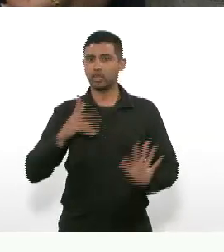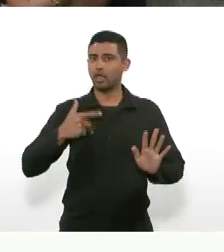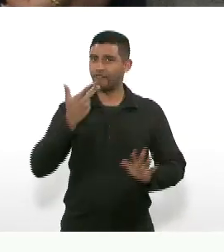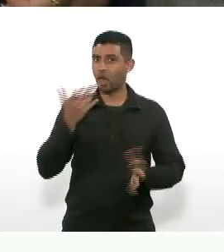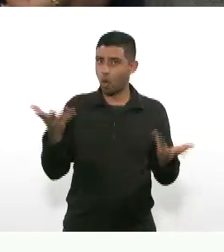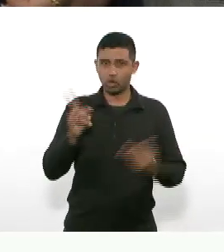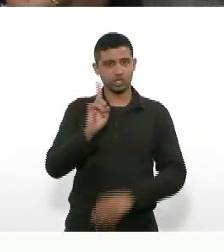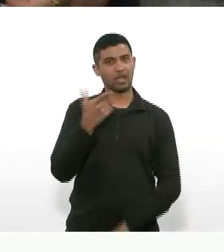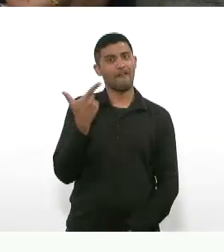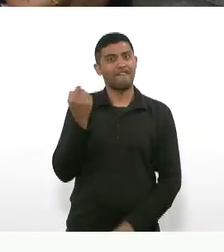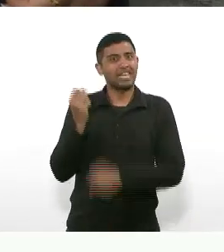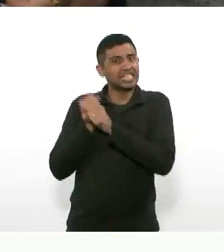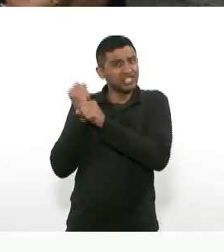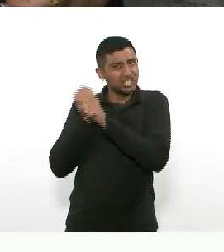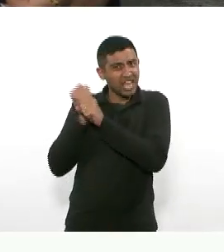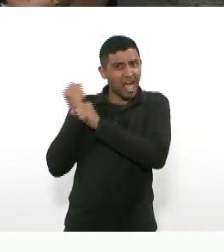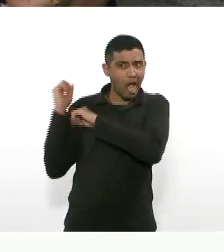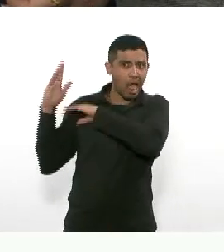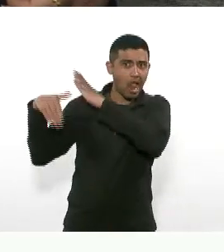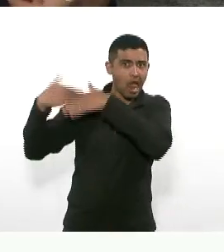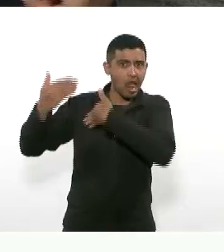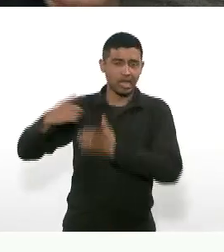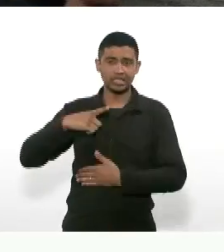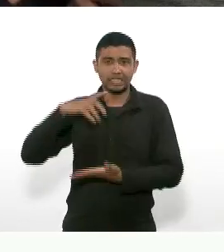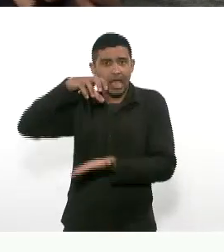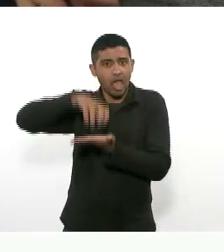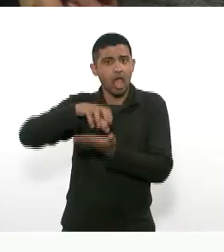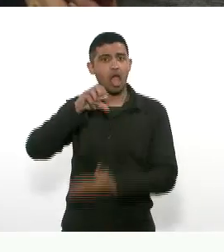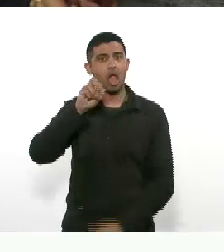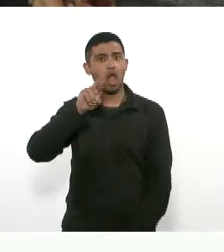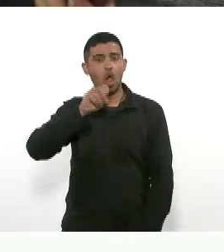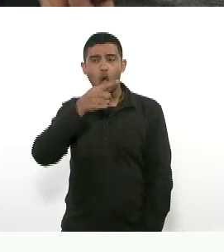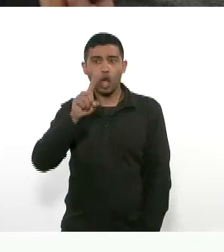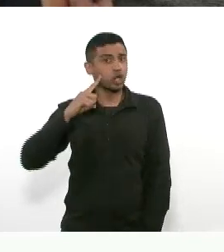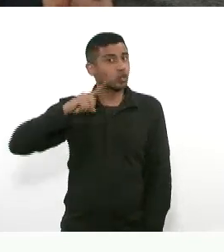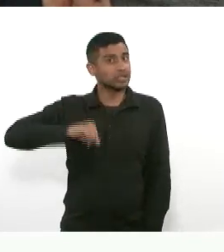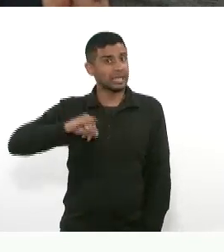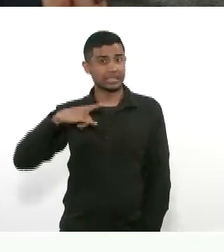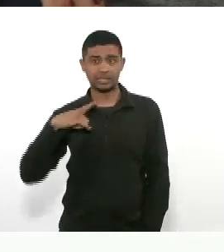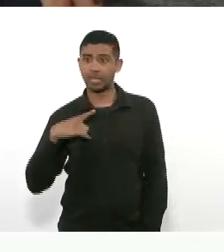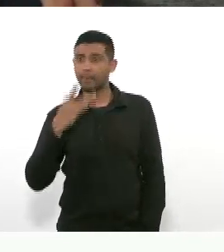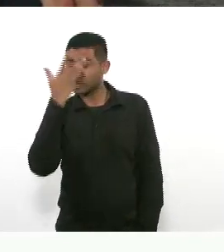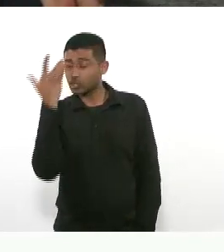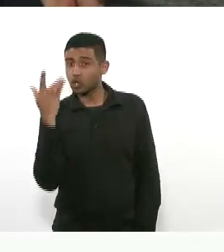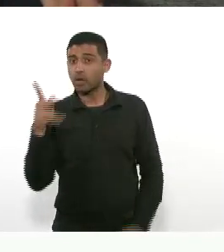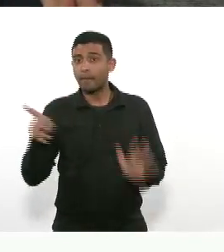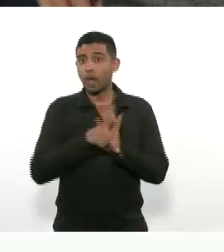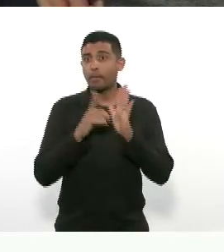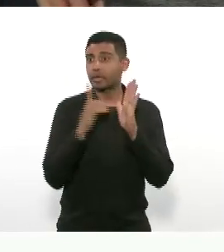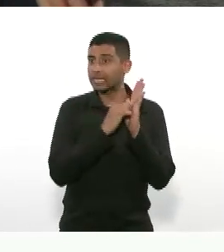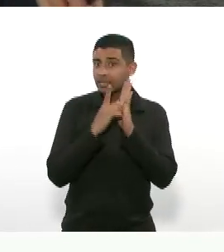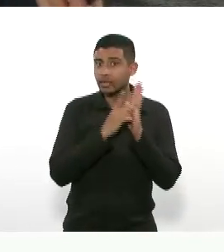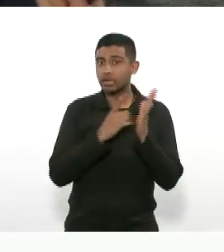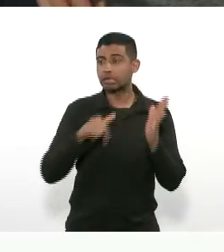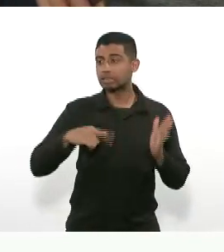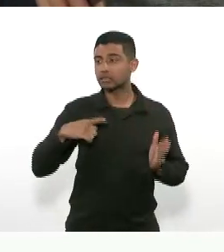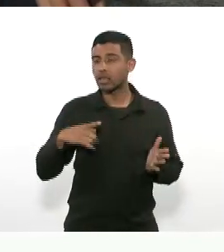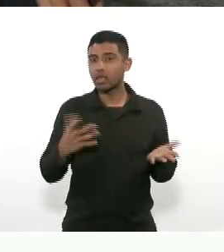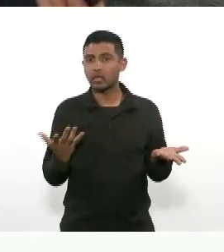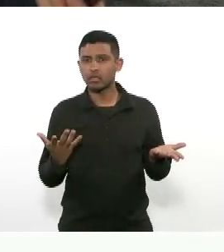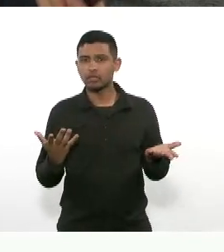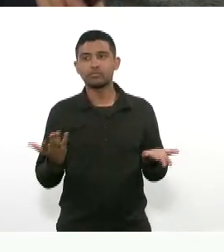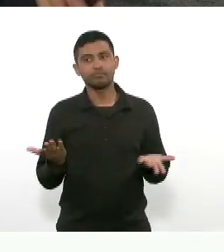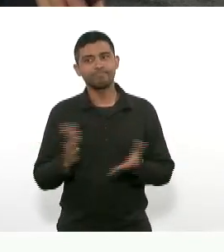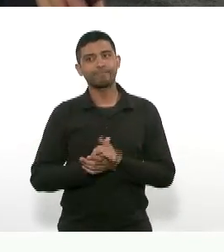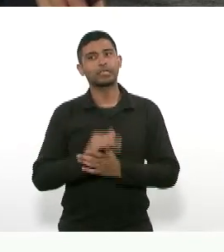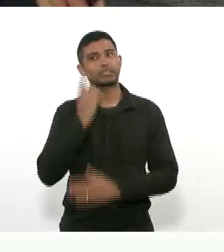20 anos, um órgão, não sei se tem alguém aqui do Departamento de Trânsito, do DETRAN, me parece que não tem, doutora